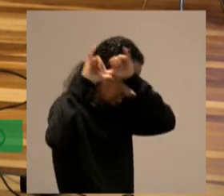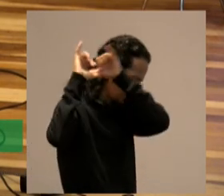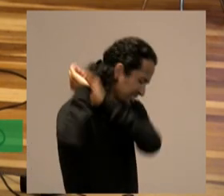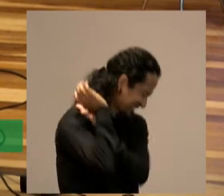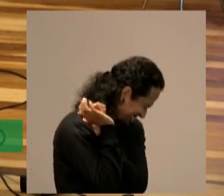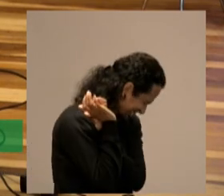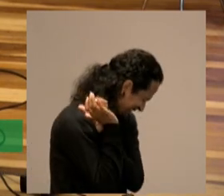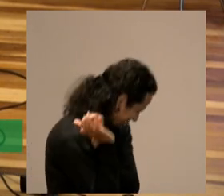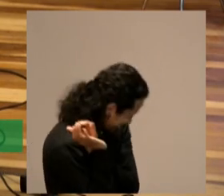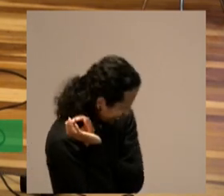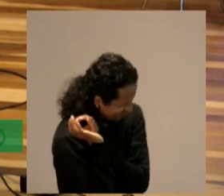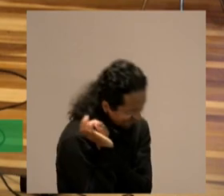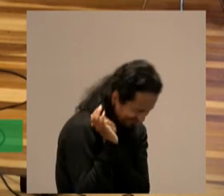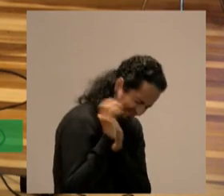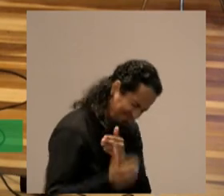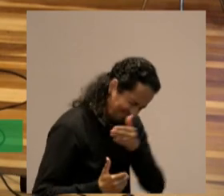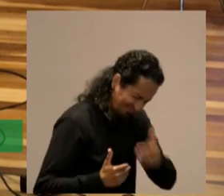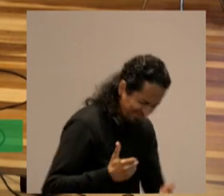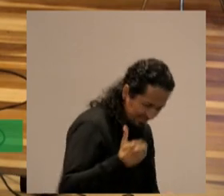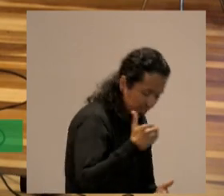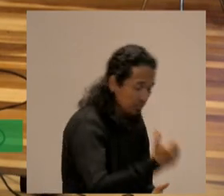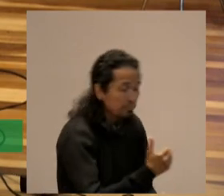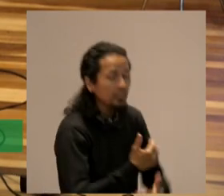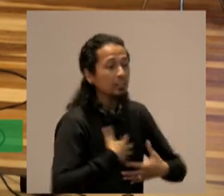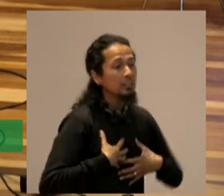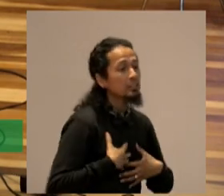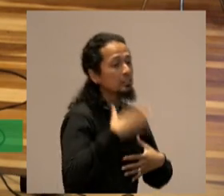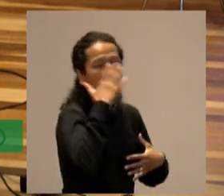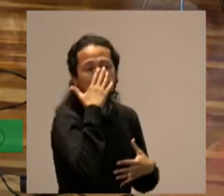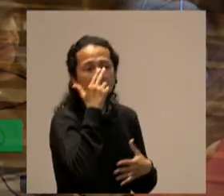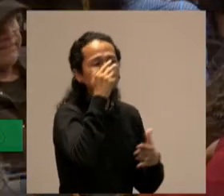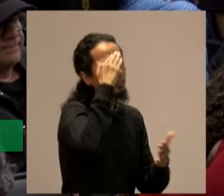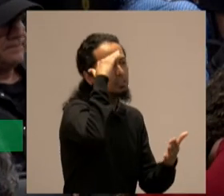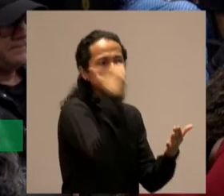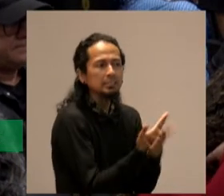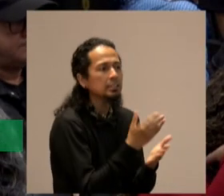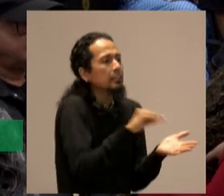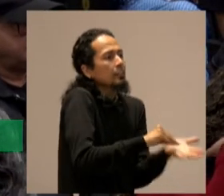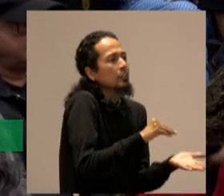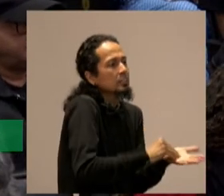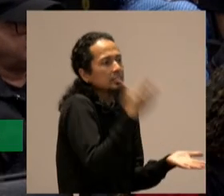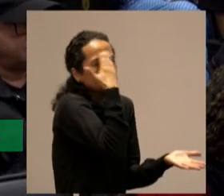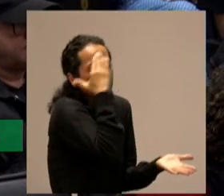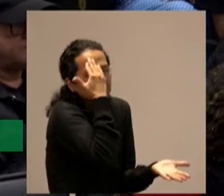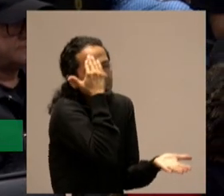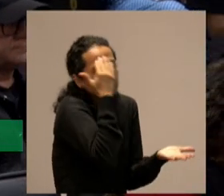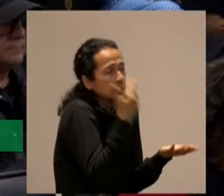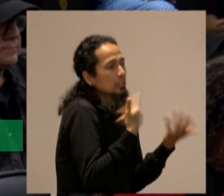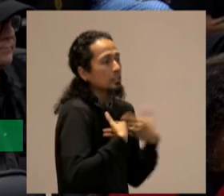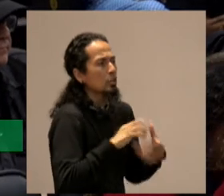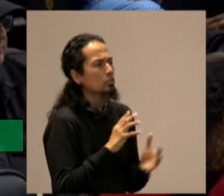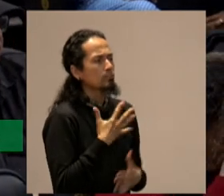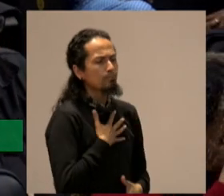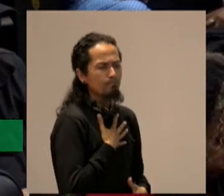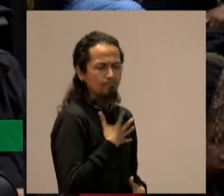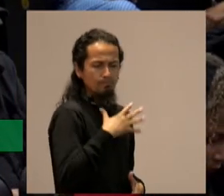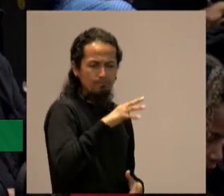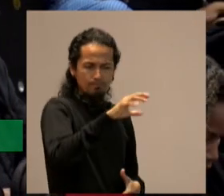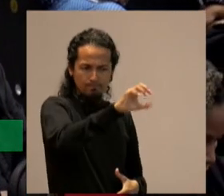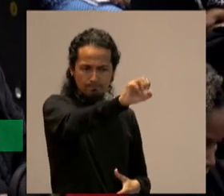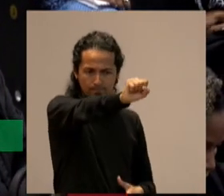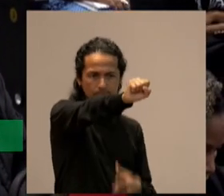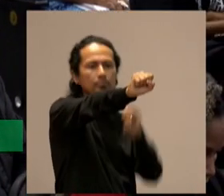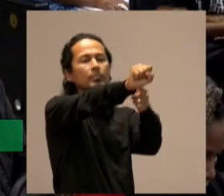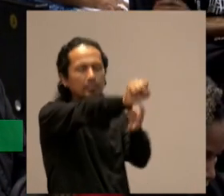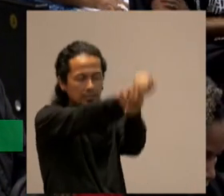Estenda a mão, meu Senhor, pois não entendo tua fé. Se me ofereces com amor e alimento de axé, chamas tanto